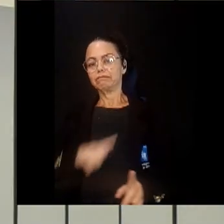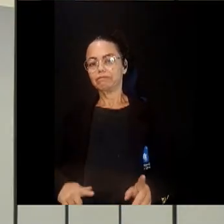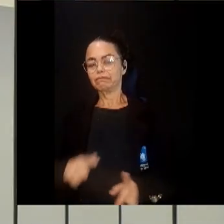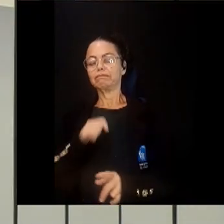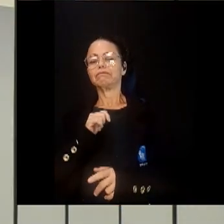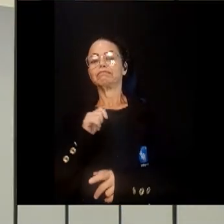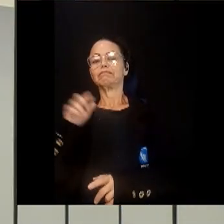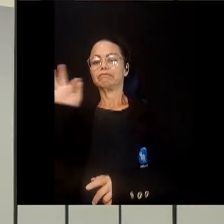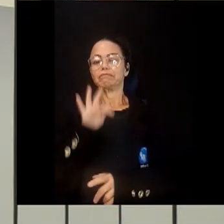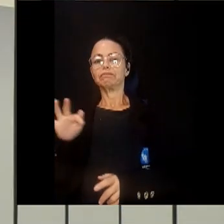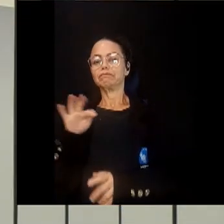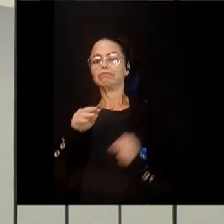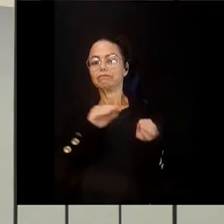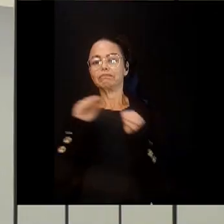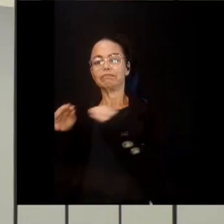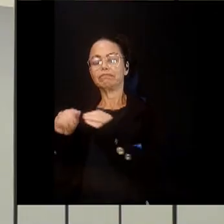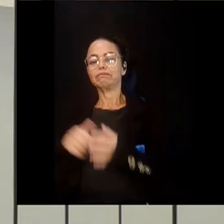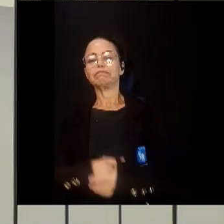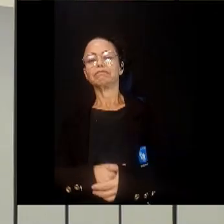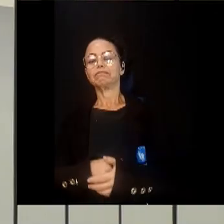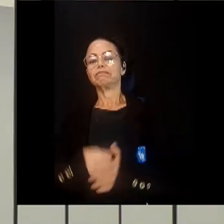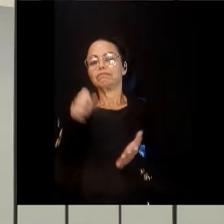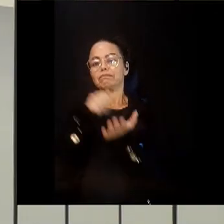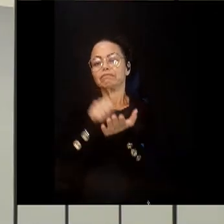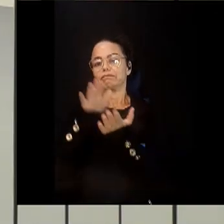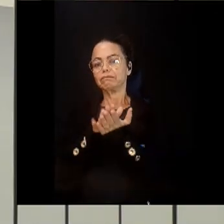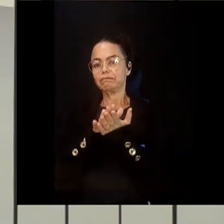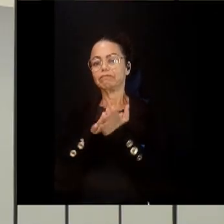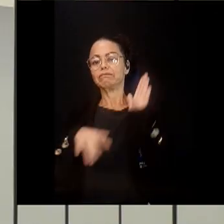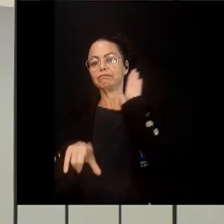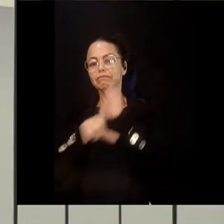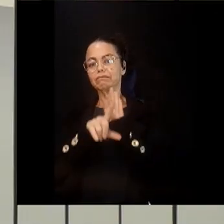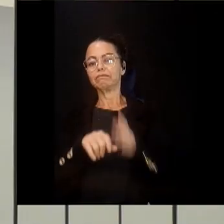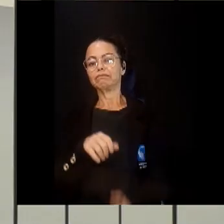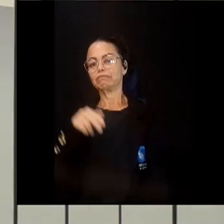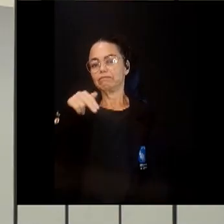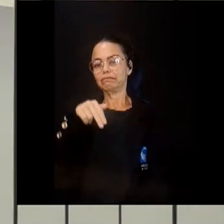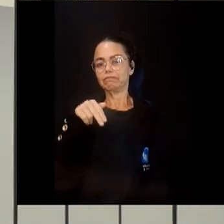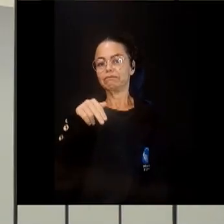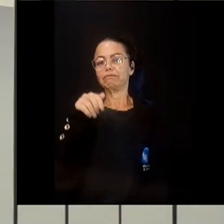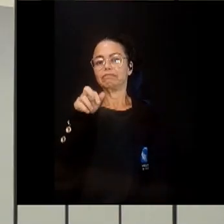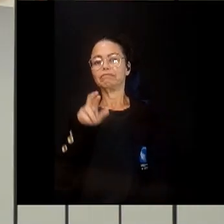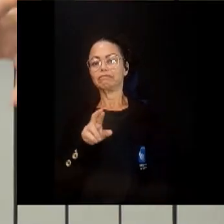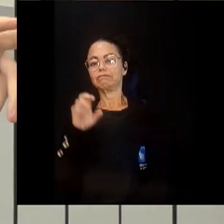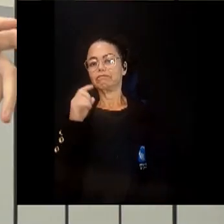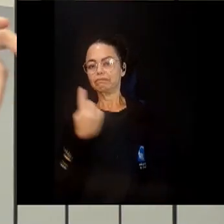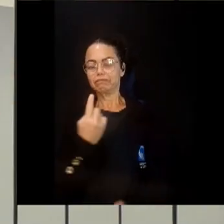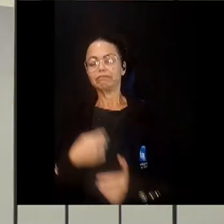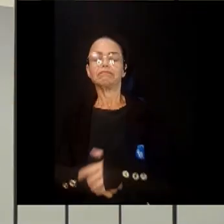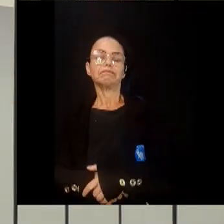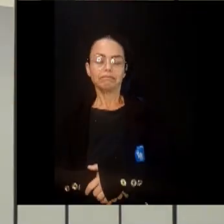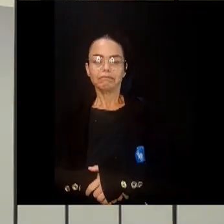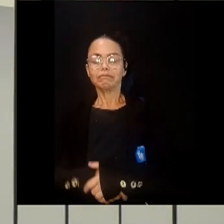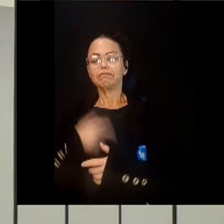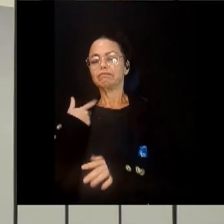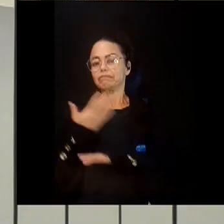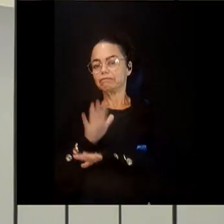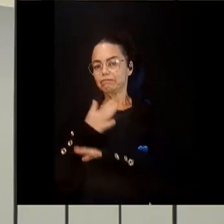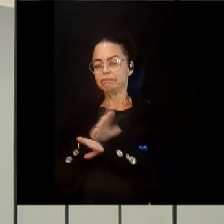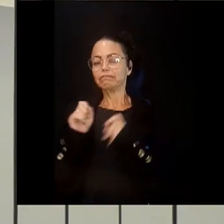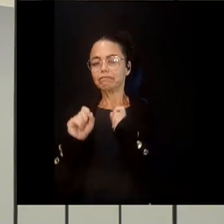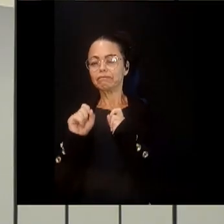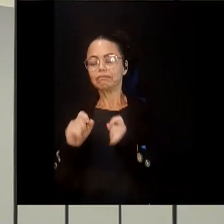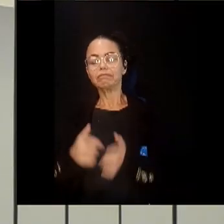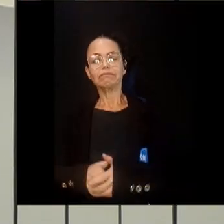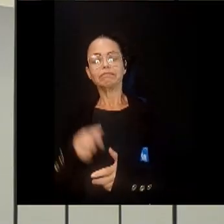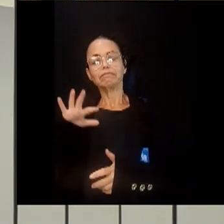dias a aplicação das multas previstas na NR1. Então, sobre esta atitude, o que tem que ser feito